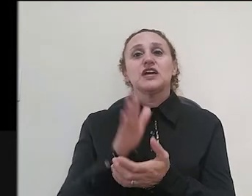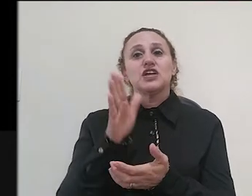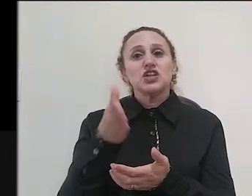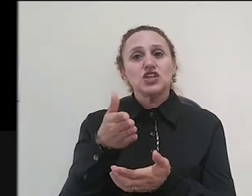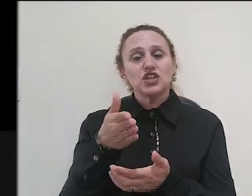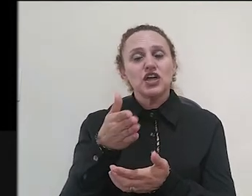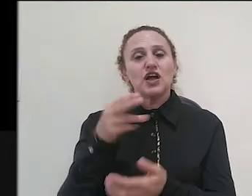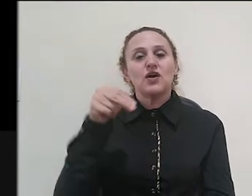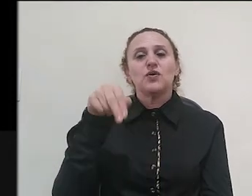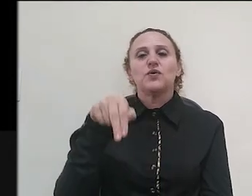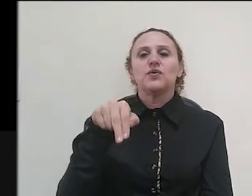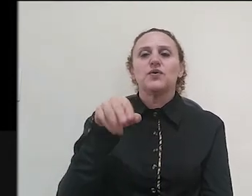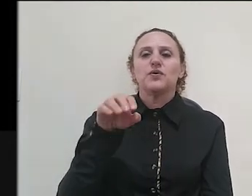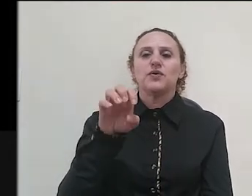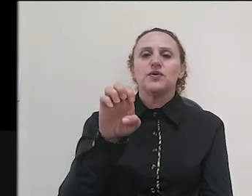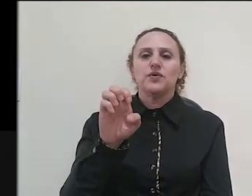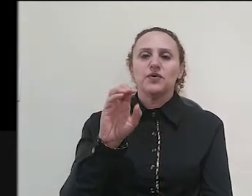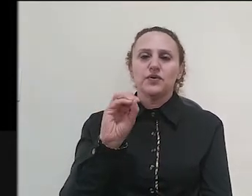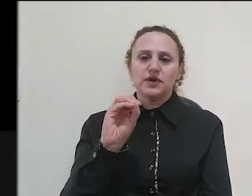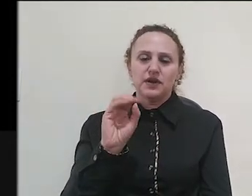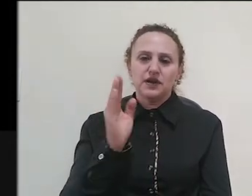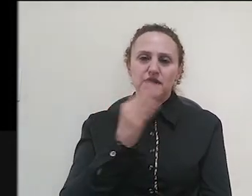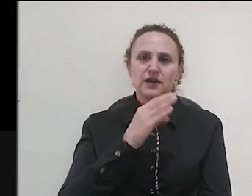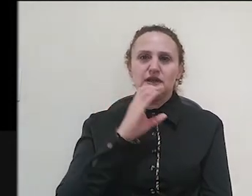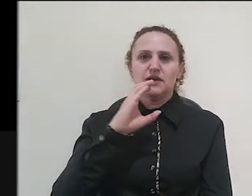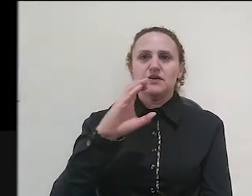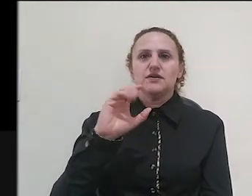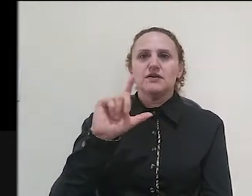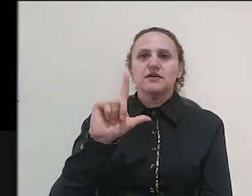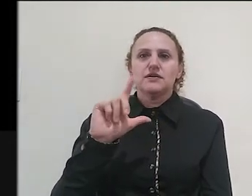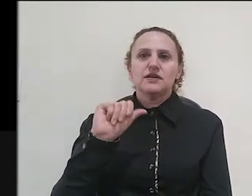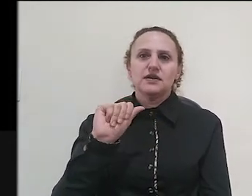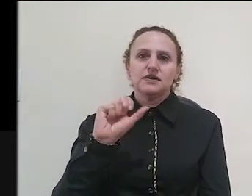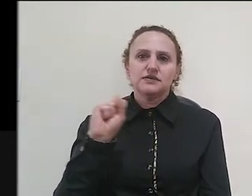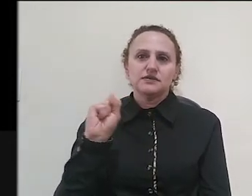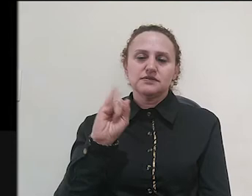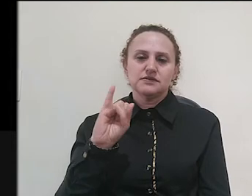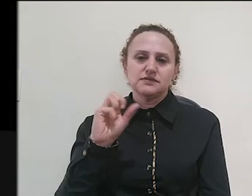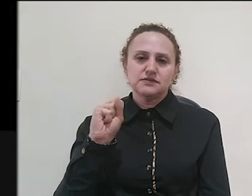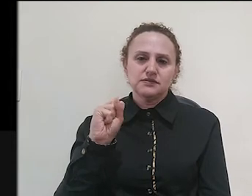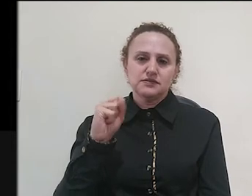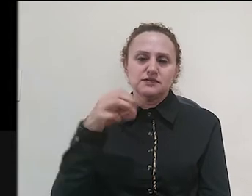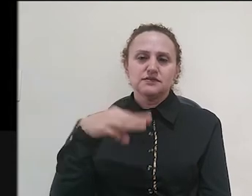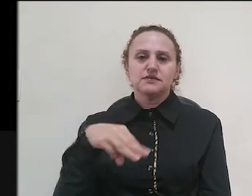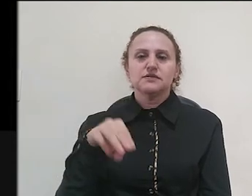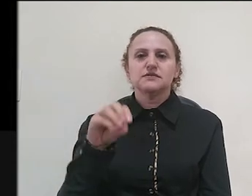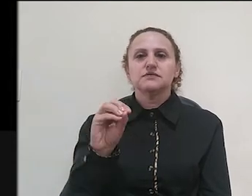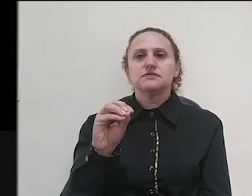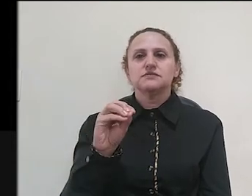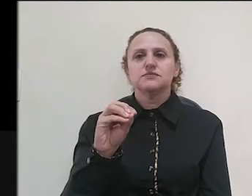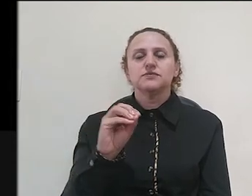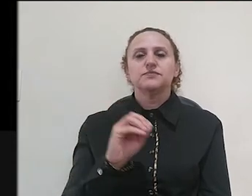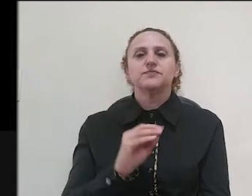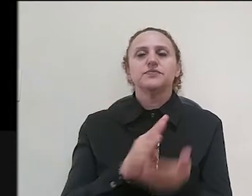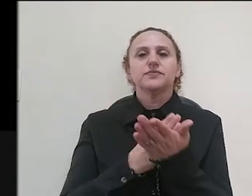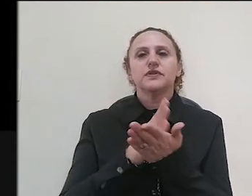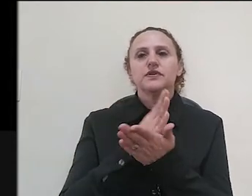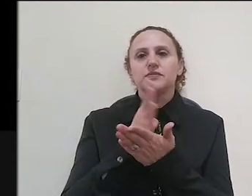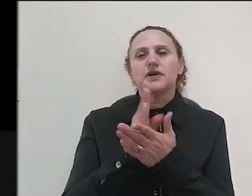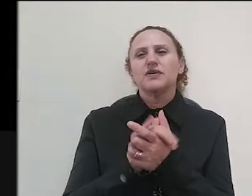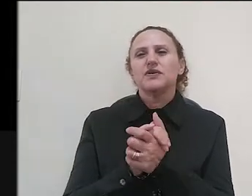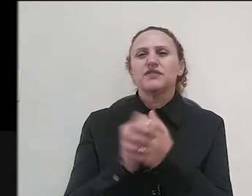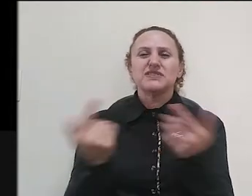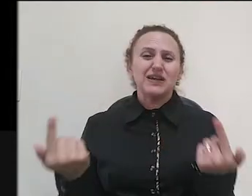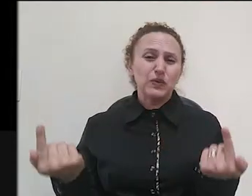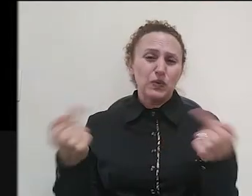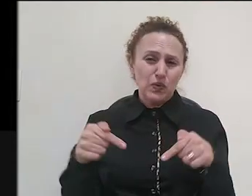ele vai ser uma resposta, por sua vez, às nove influências altos e baixos. O neoclassicismo, por sua vez, vai ser uma resposta ao barroco. Então, todo